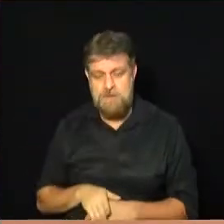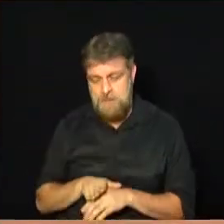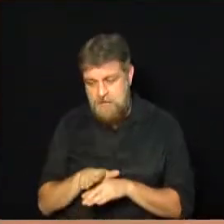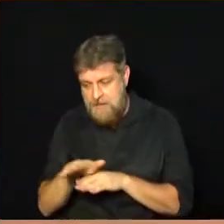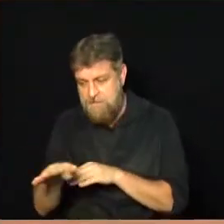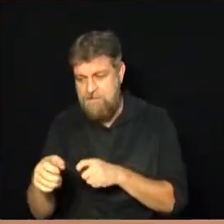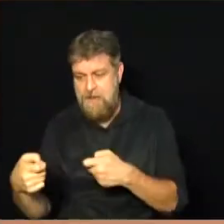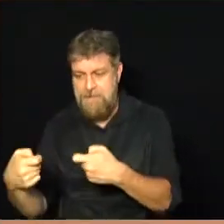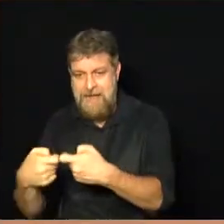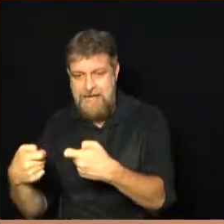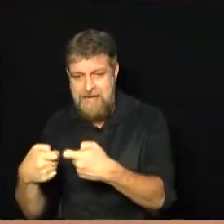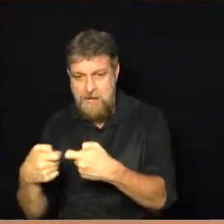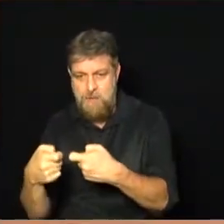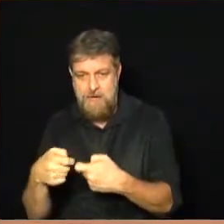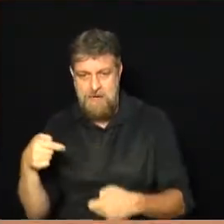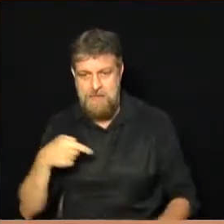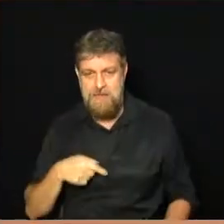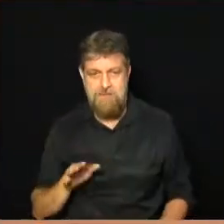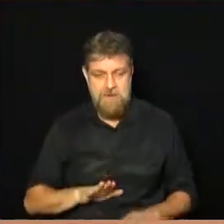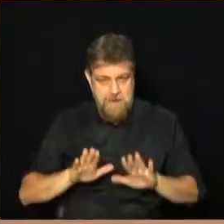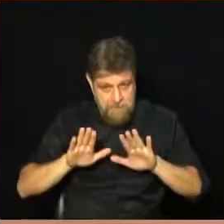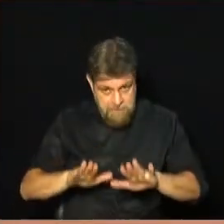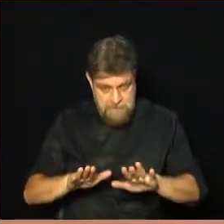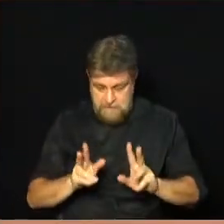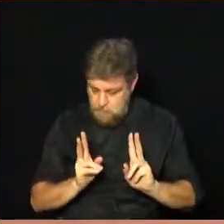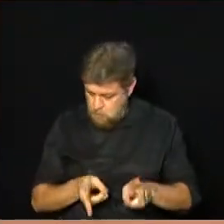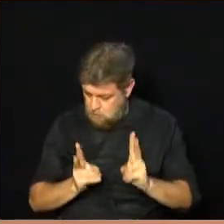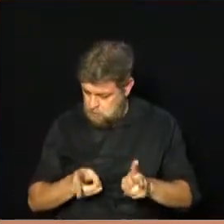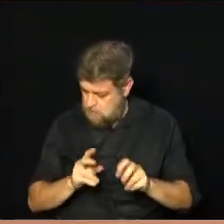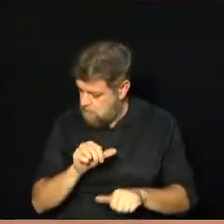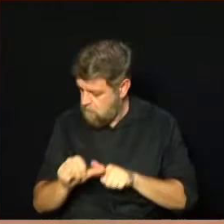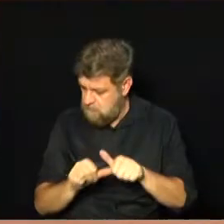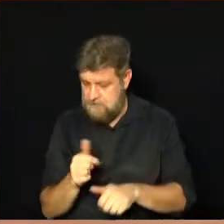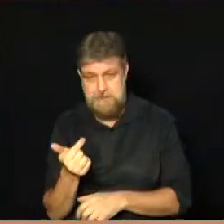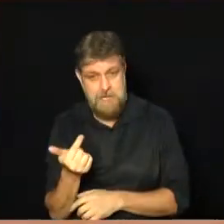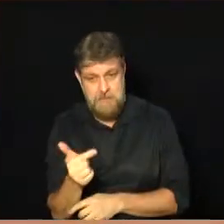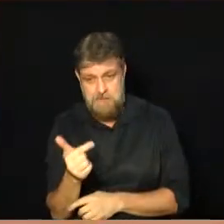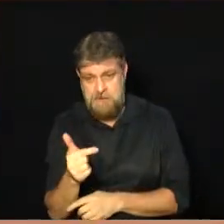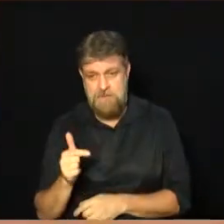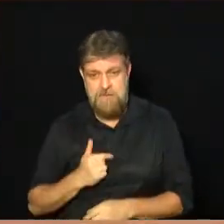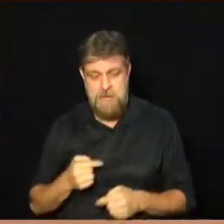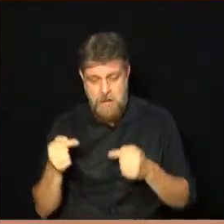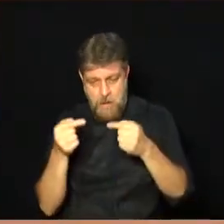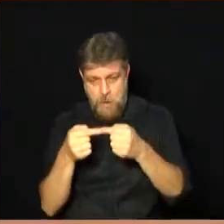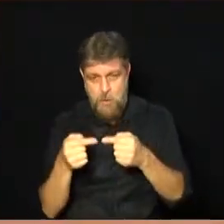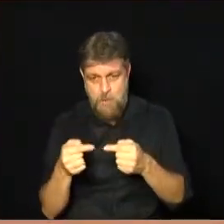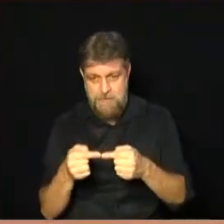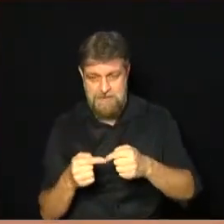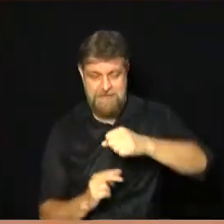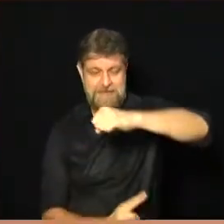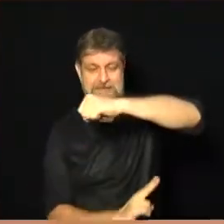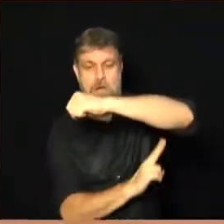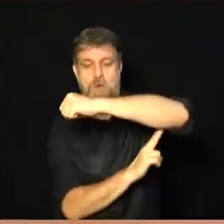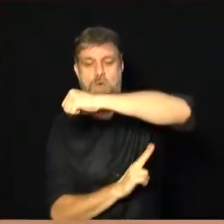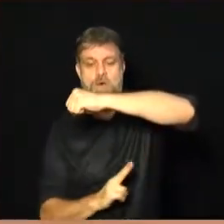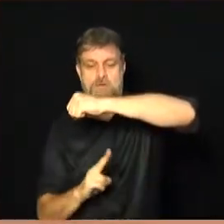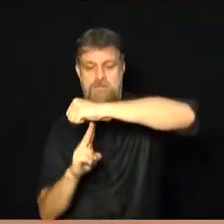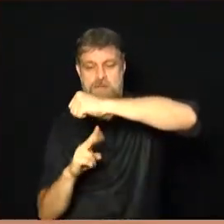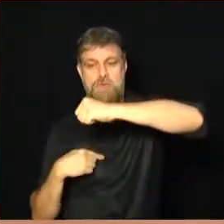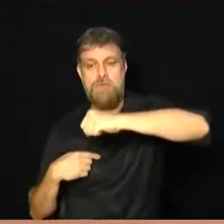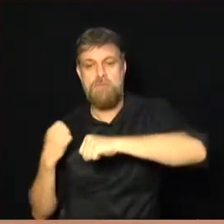tanto de saída como de chegada, vai ficar exatamente como estão, que vão ser compatíveis com o viaduto que nós iremos